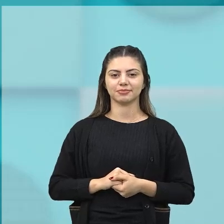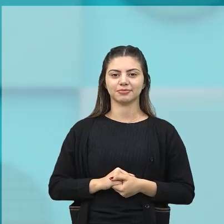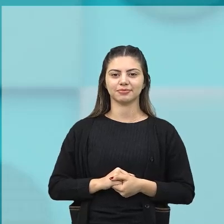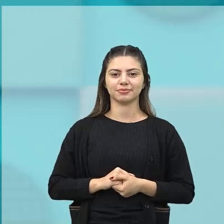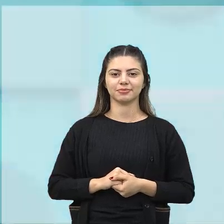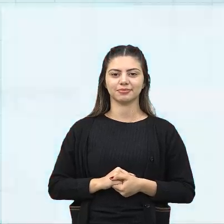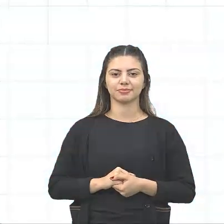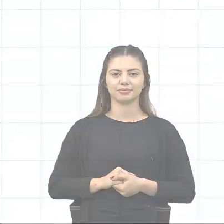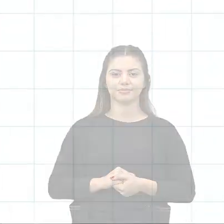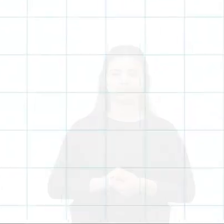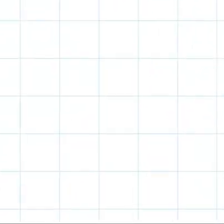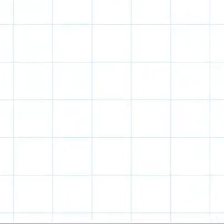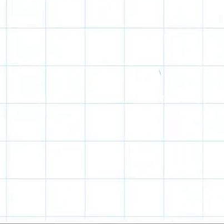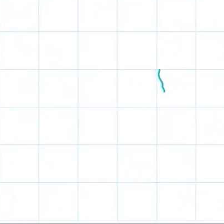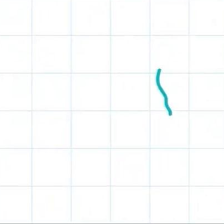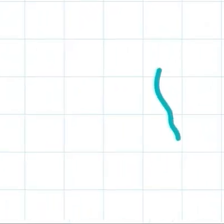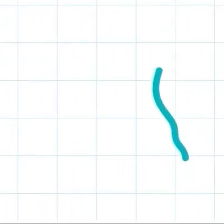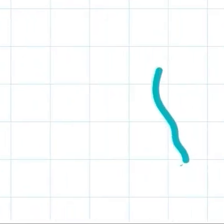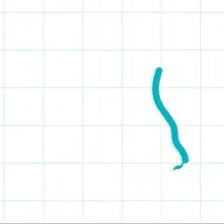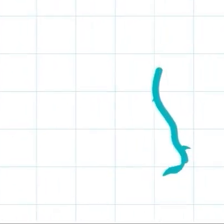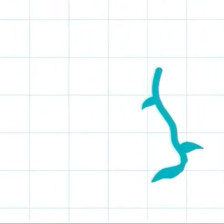go!